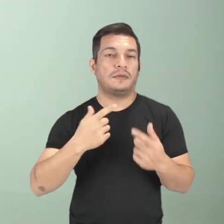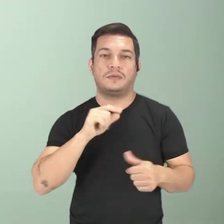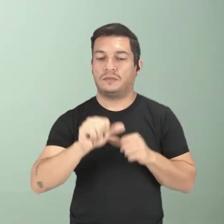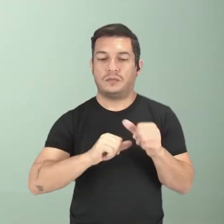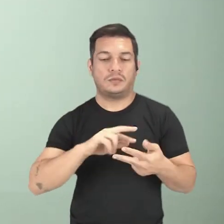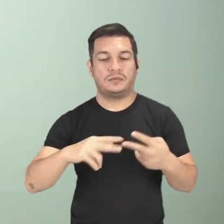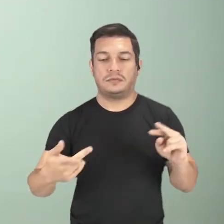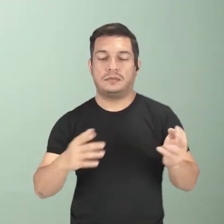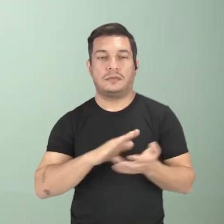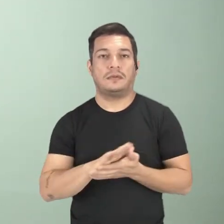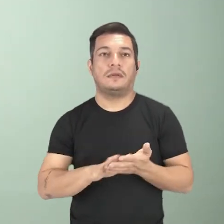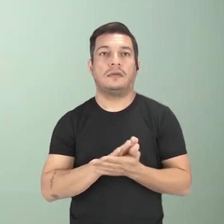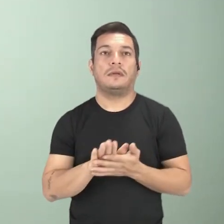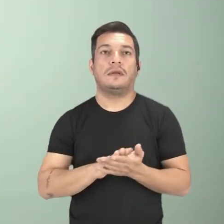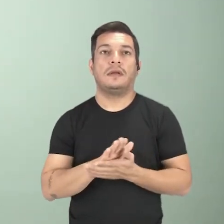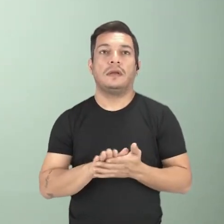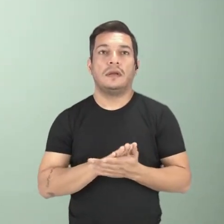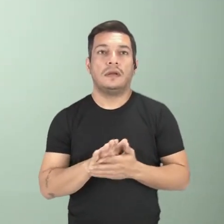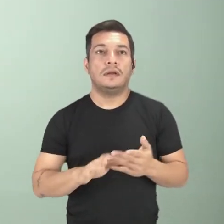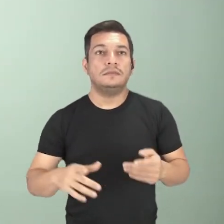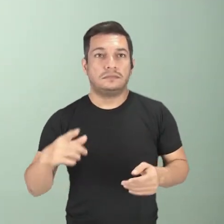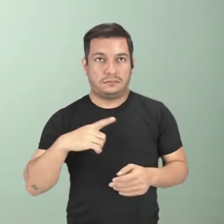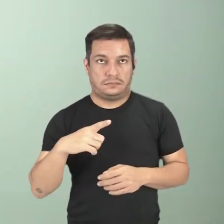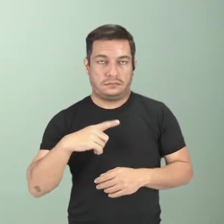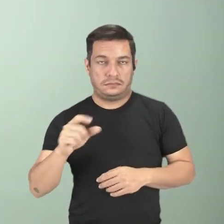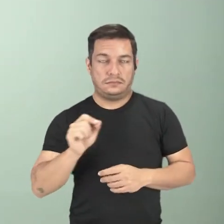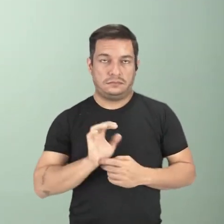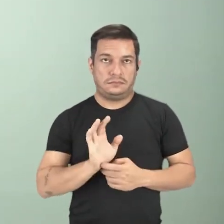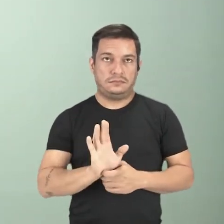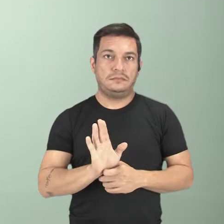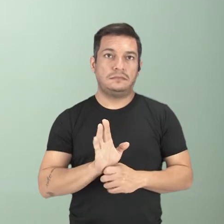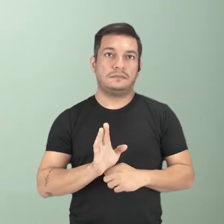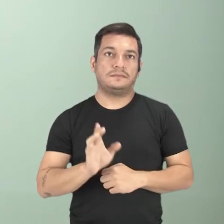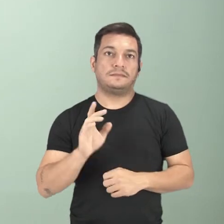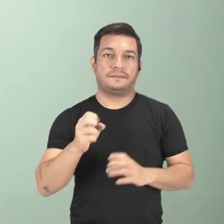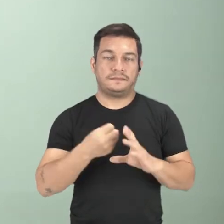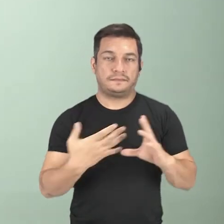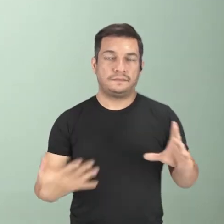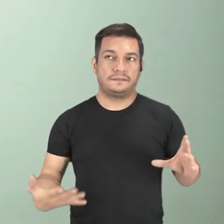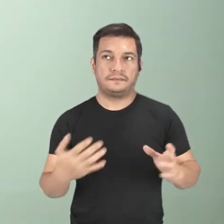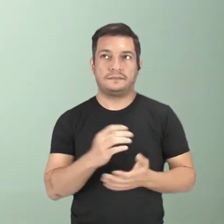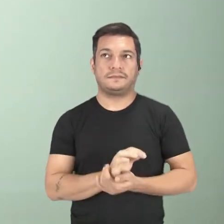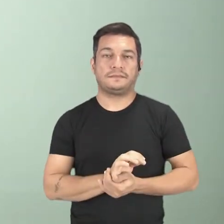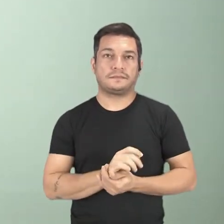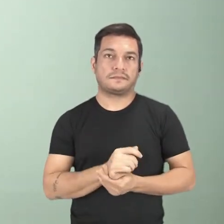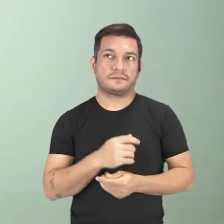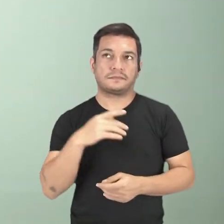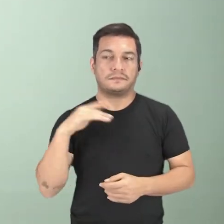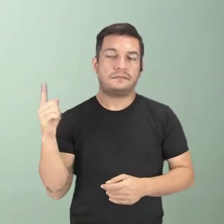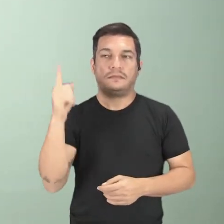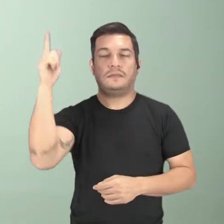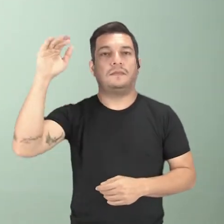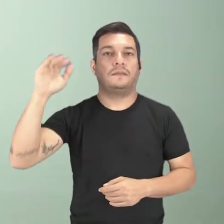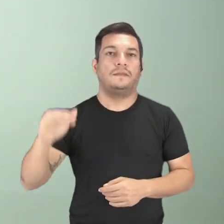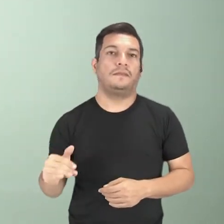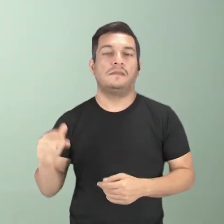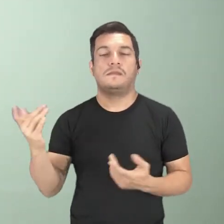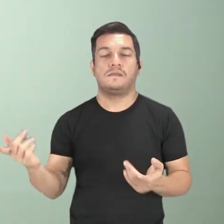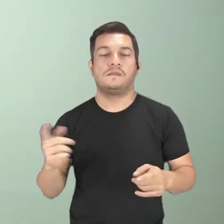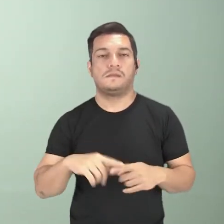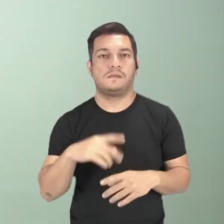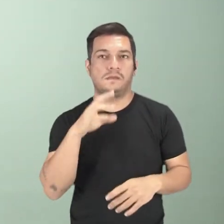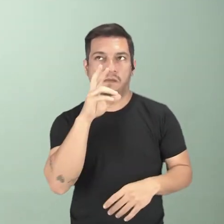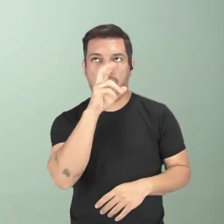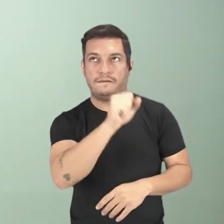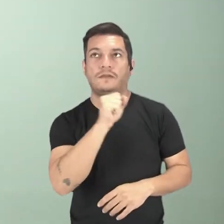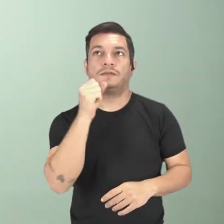Só que o nosso genótipo, ele gera as expressões fenótipas das nossas características. Seja alto, baixo, mais forte,